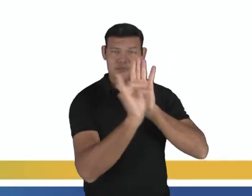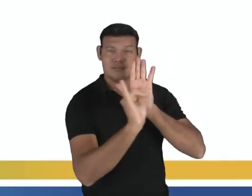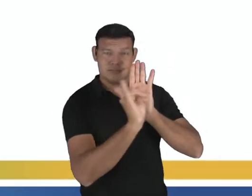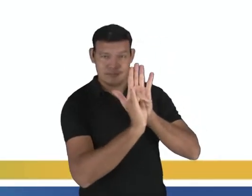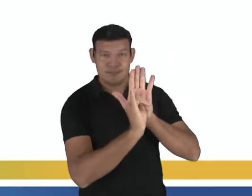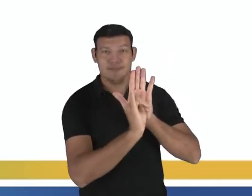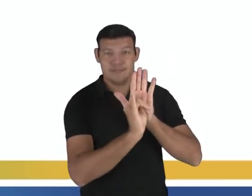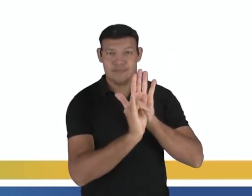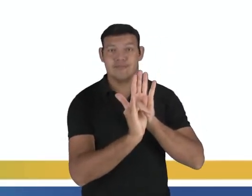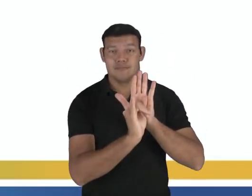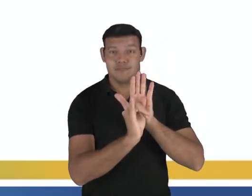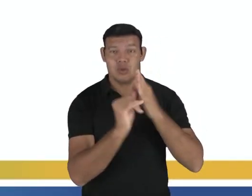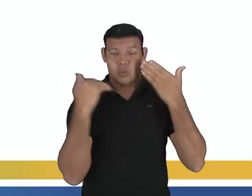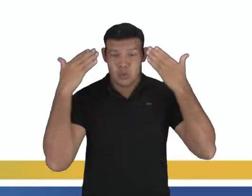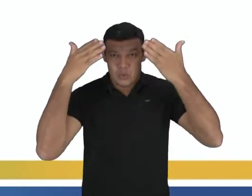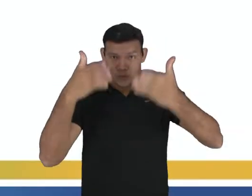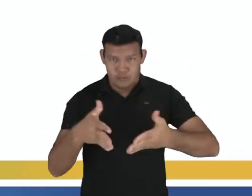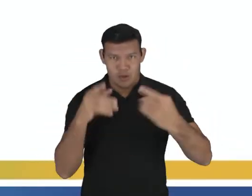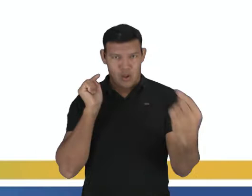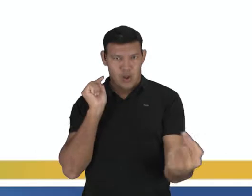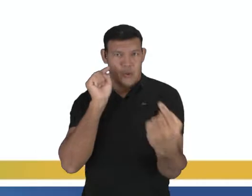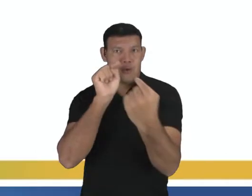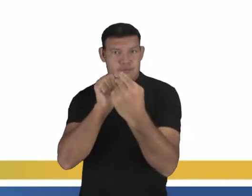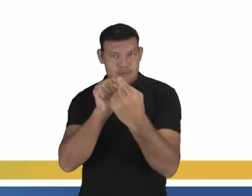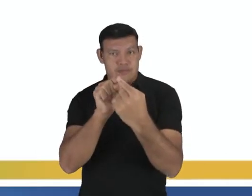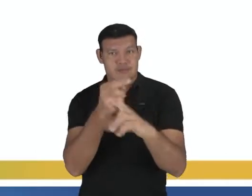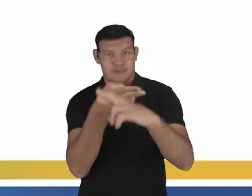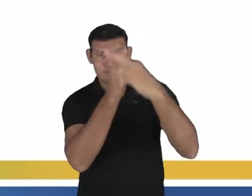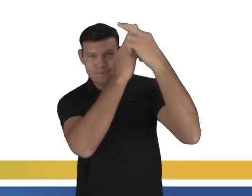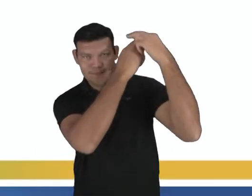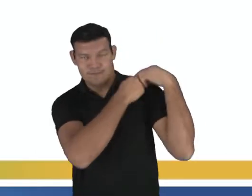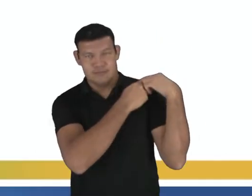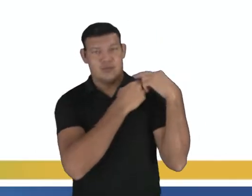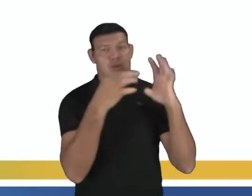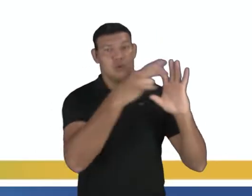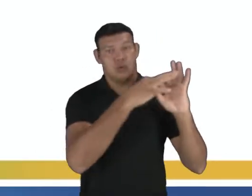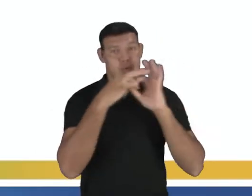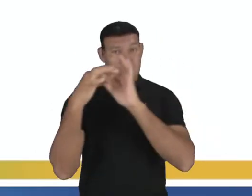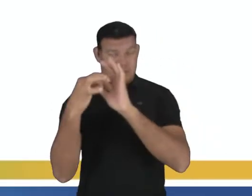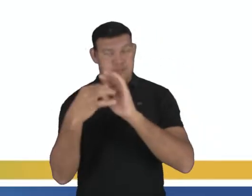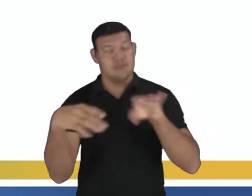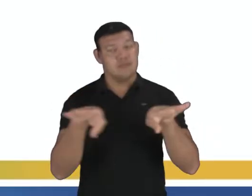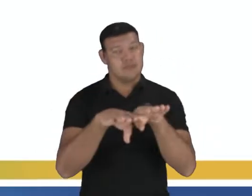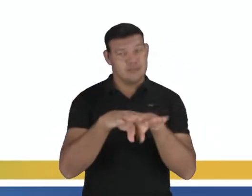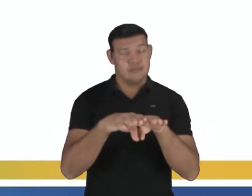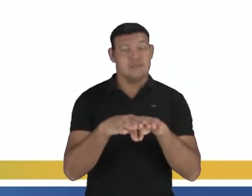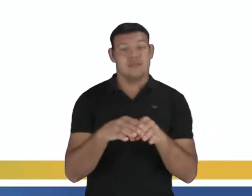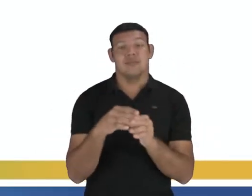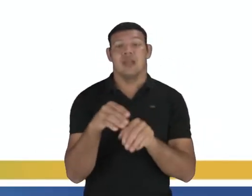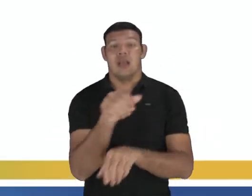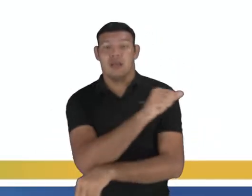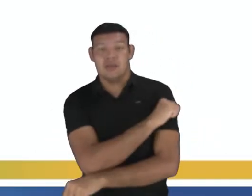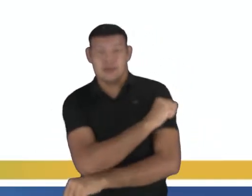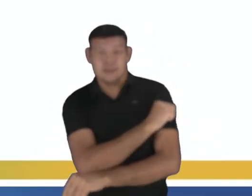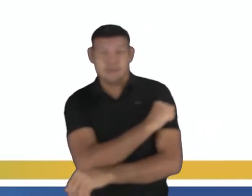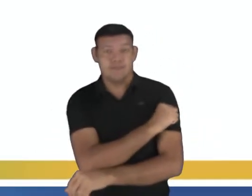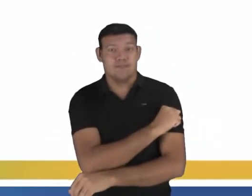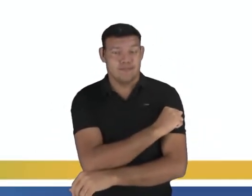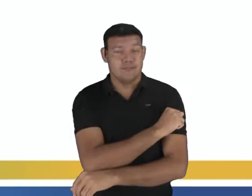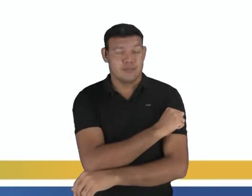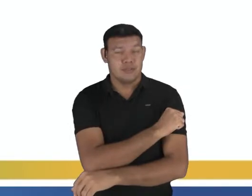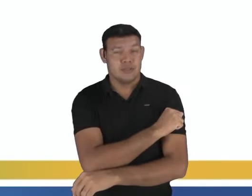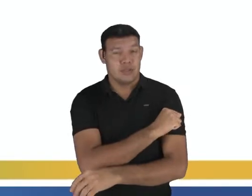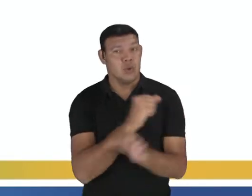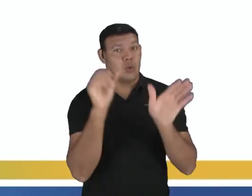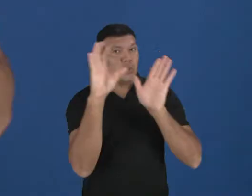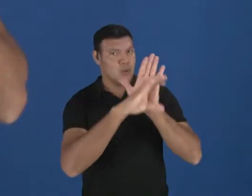identificado com base no objetivo, na função e no contexto do texto. Crianças, pelo que nós estamos vendo aqui